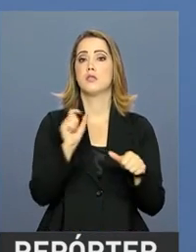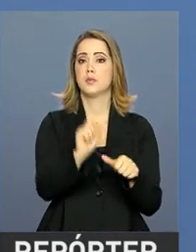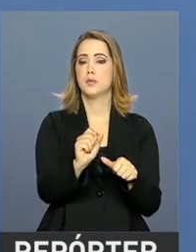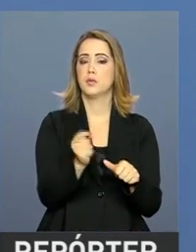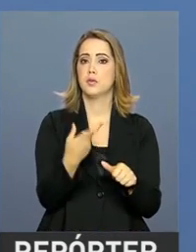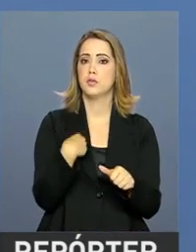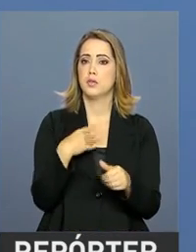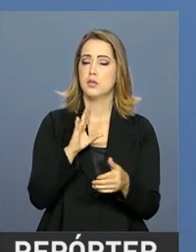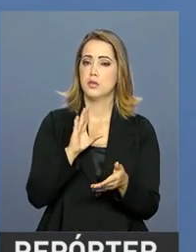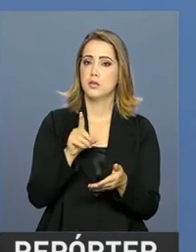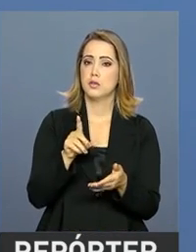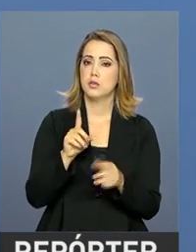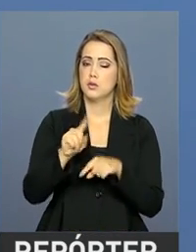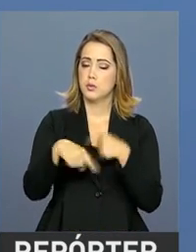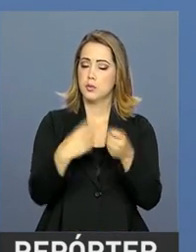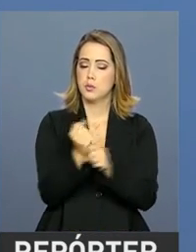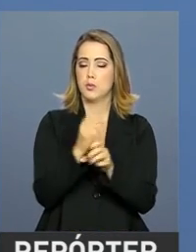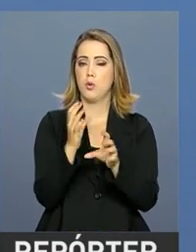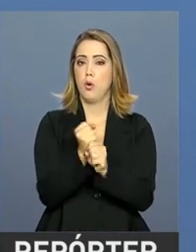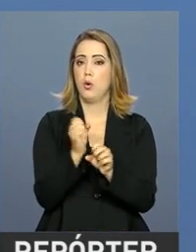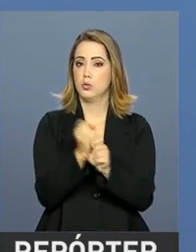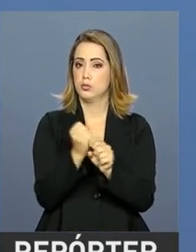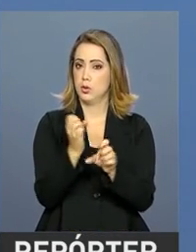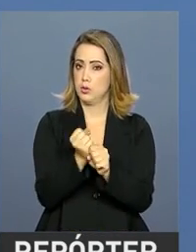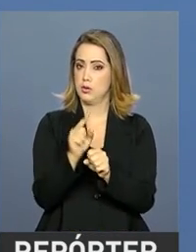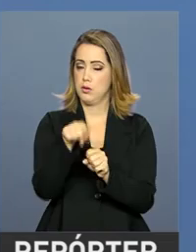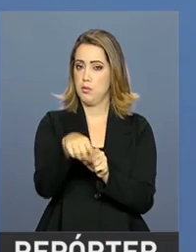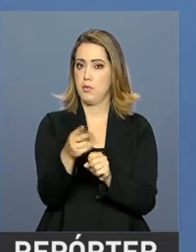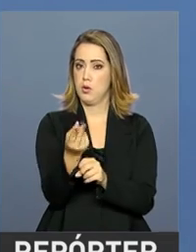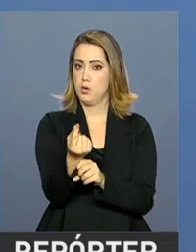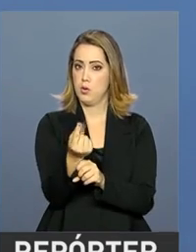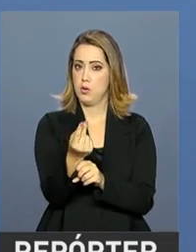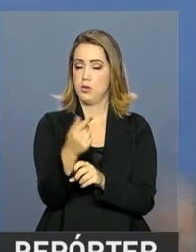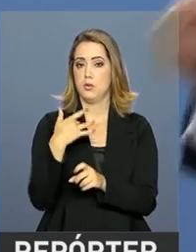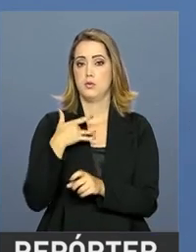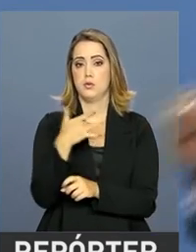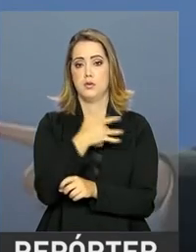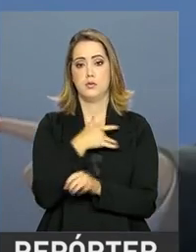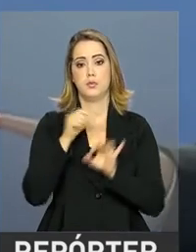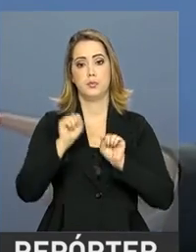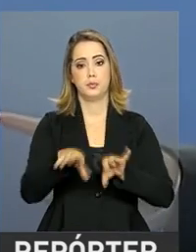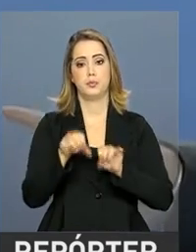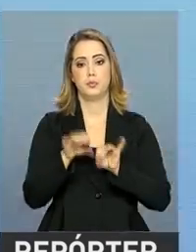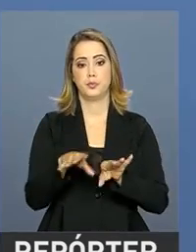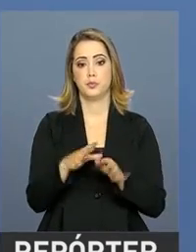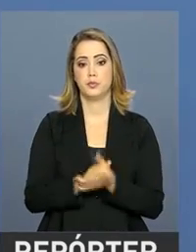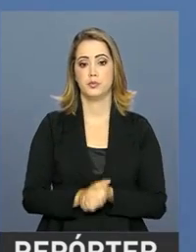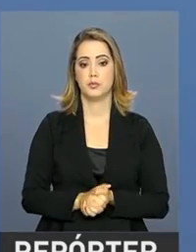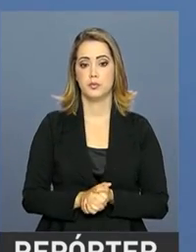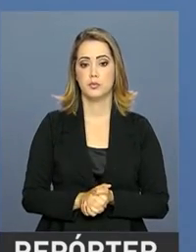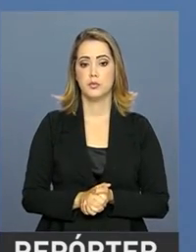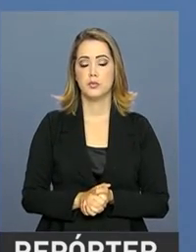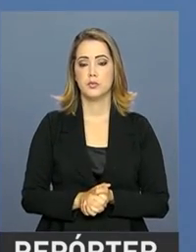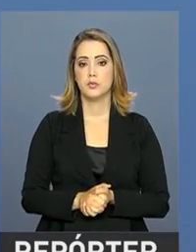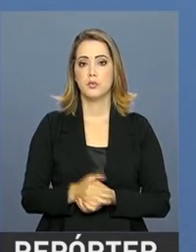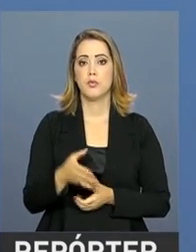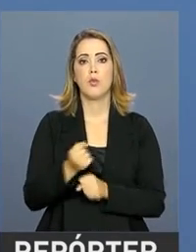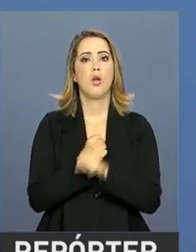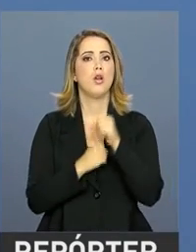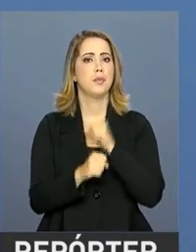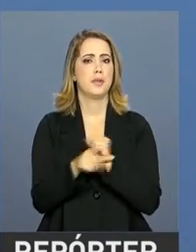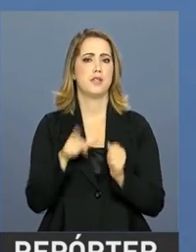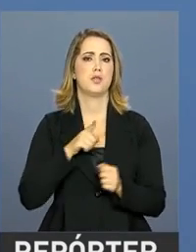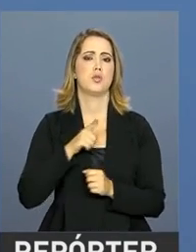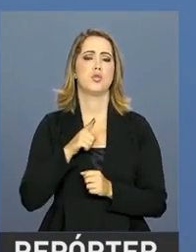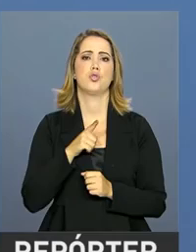para o orçamento do ano que vem os valores da saúde e da educação. No ano passado tinha tanto para a